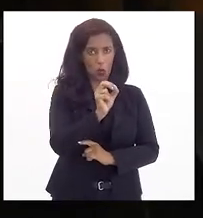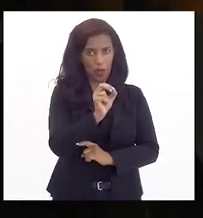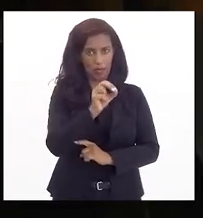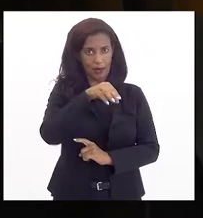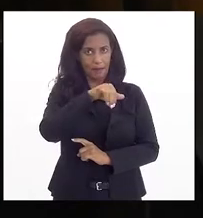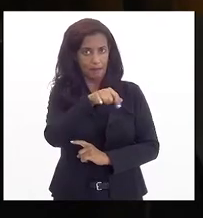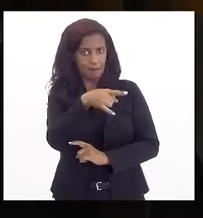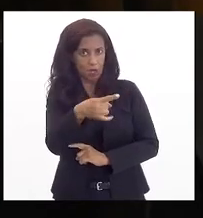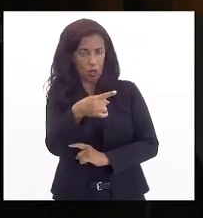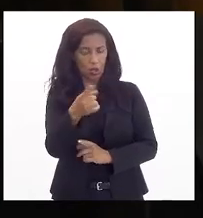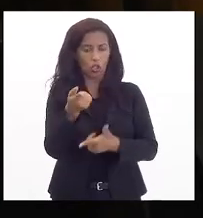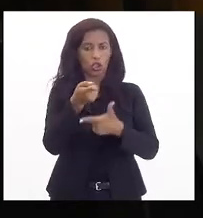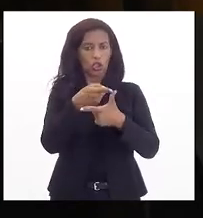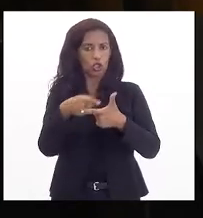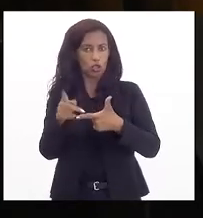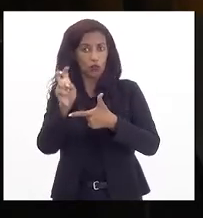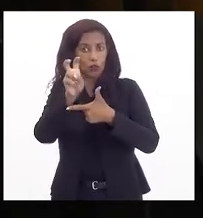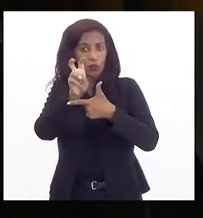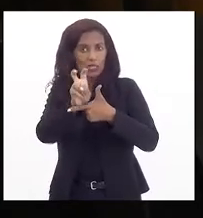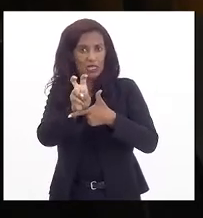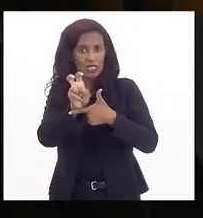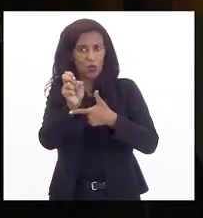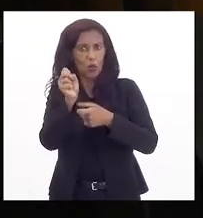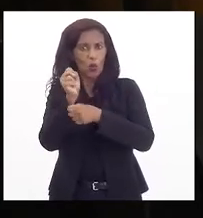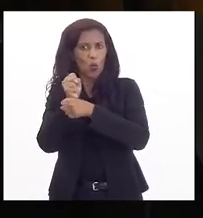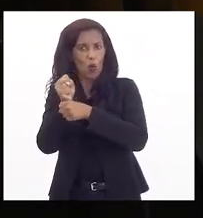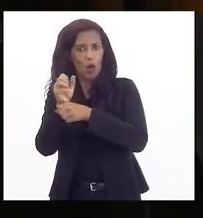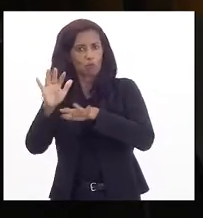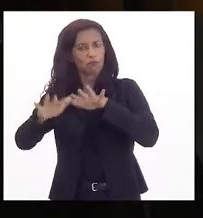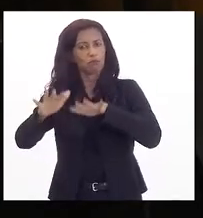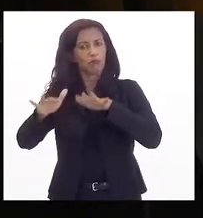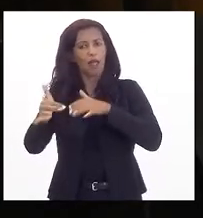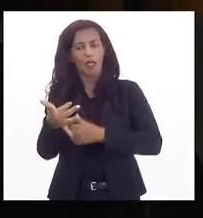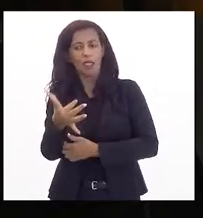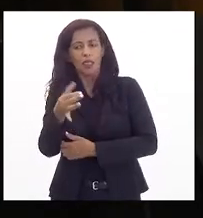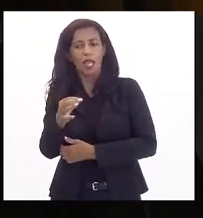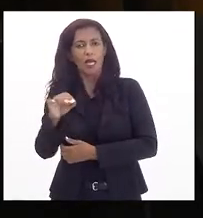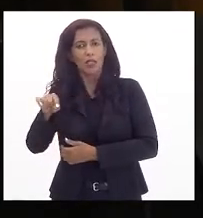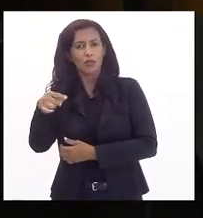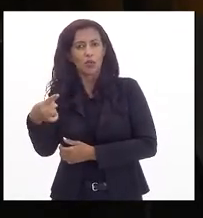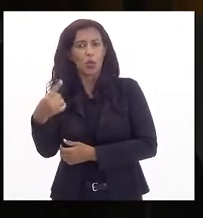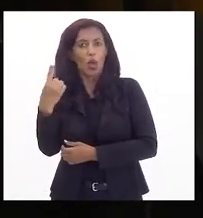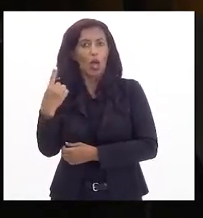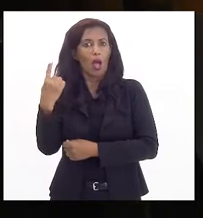Valdeque, dividido por 5 anos, dá uma média de 10 bilhões por ano.